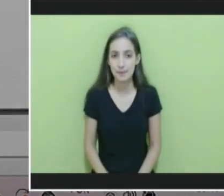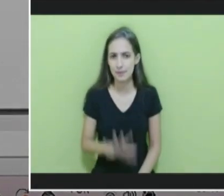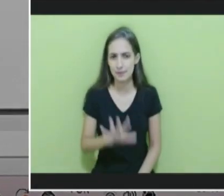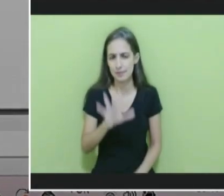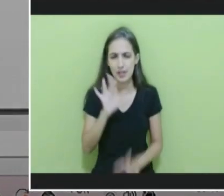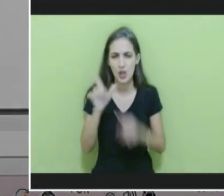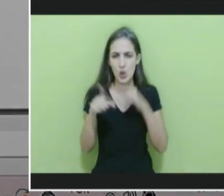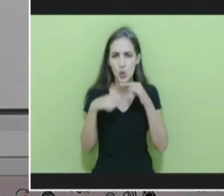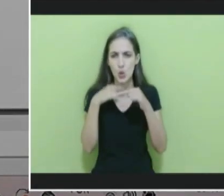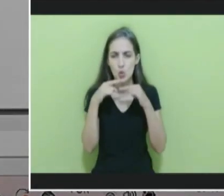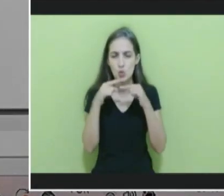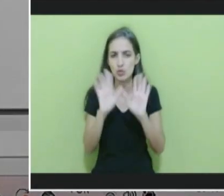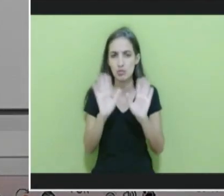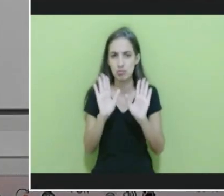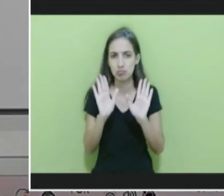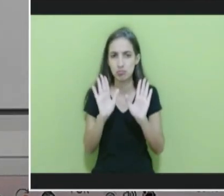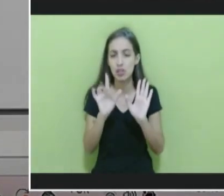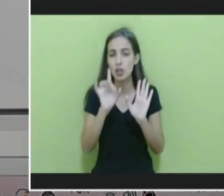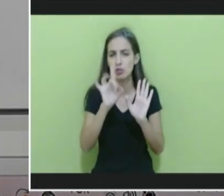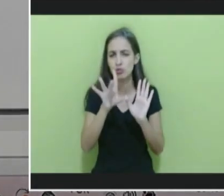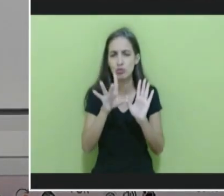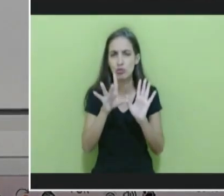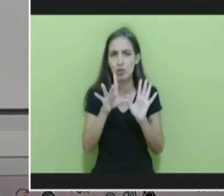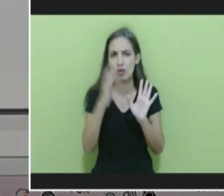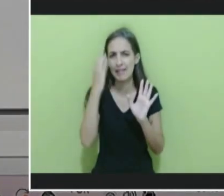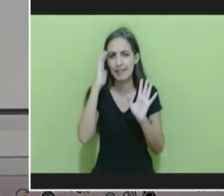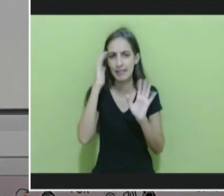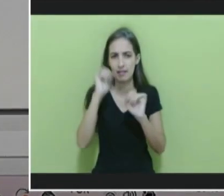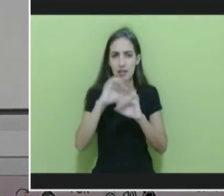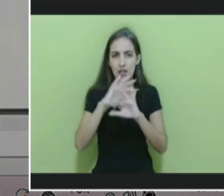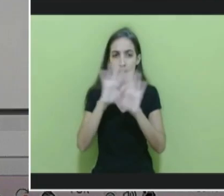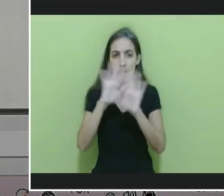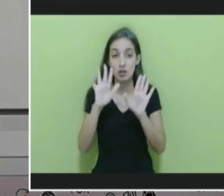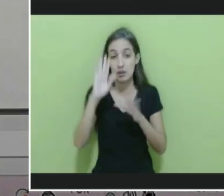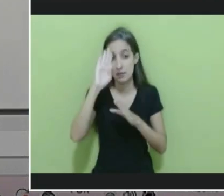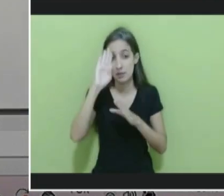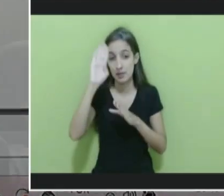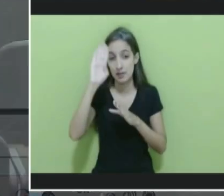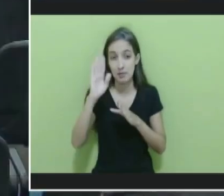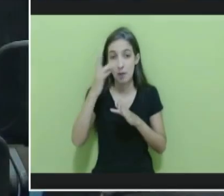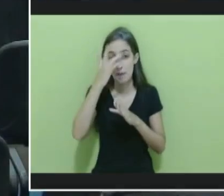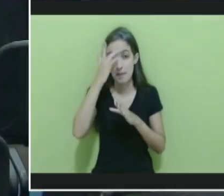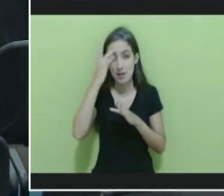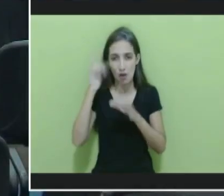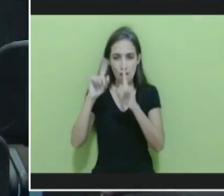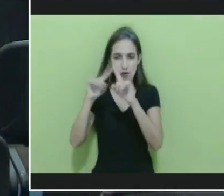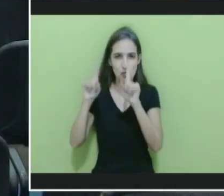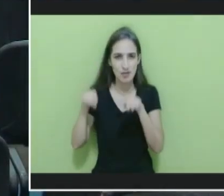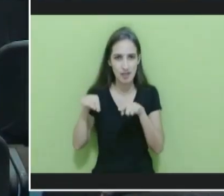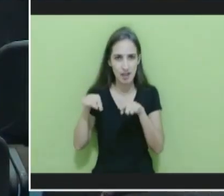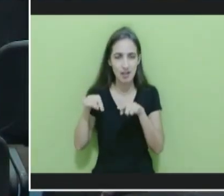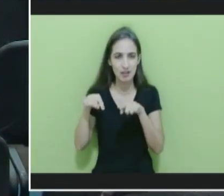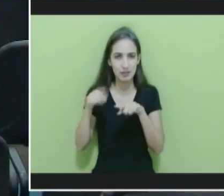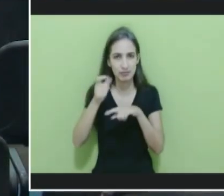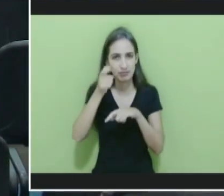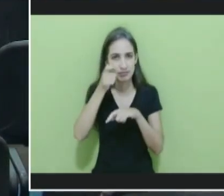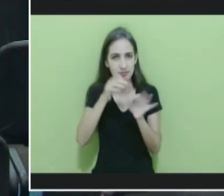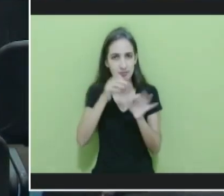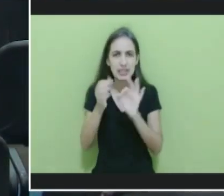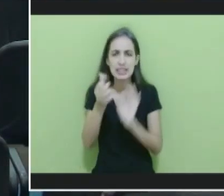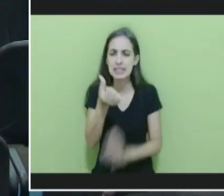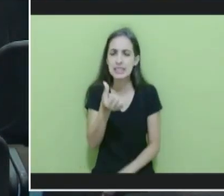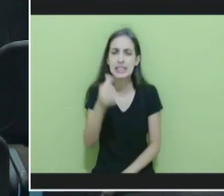para a gente deixar claro, principalmente para os servidores que nos assistem, esses 69 milhões está